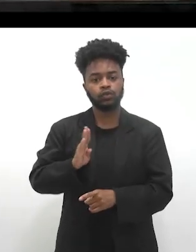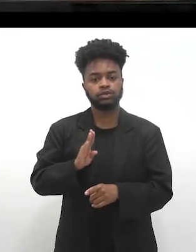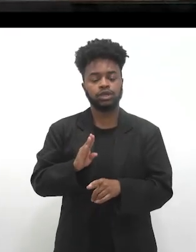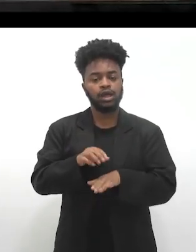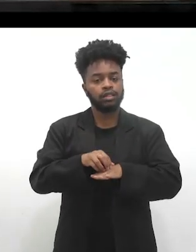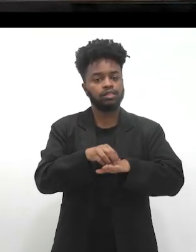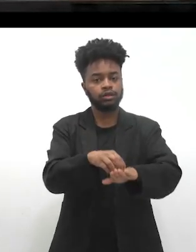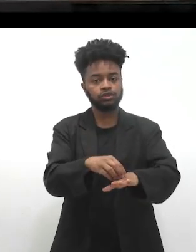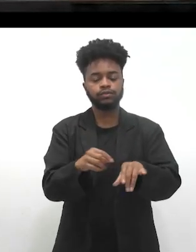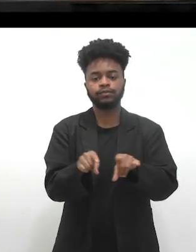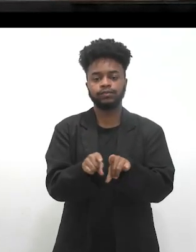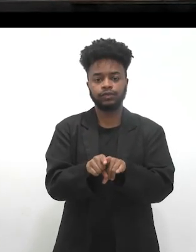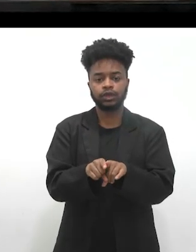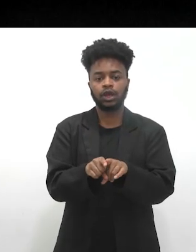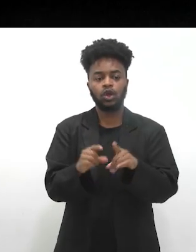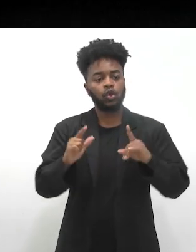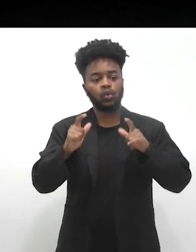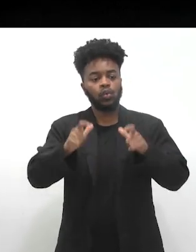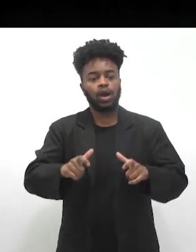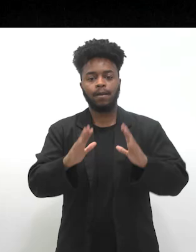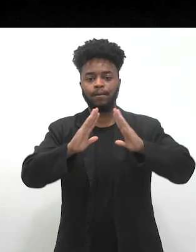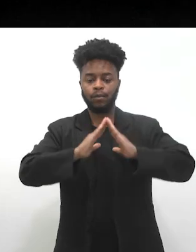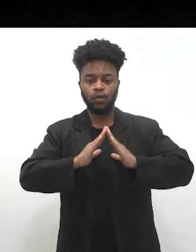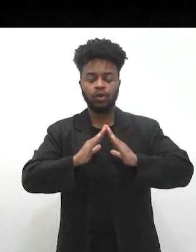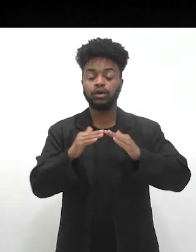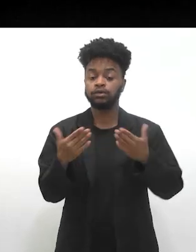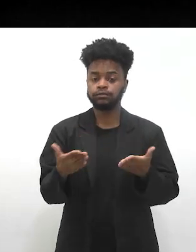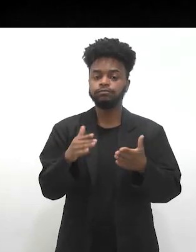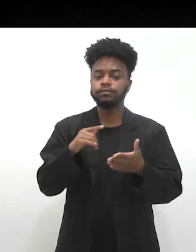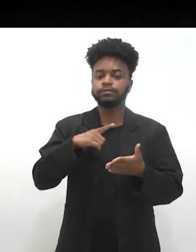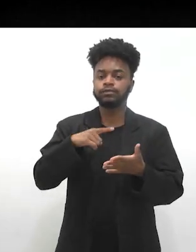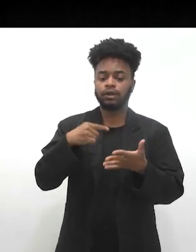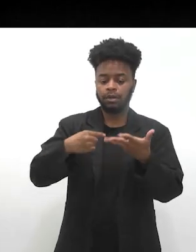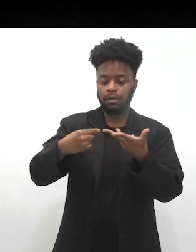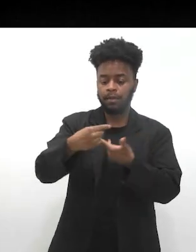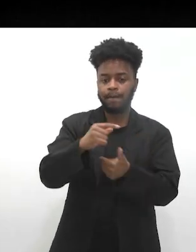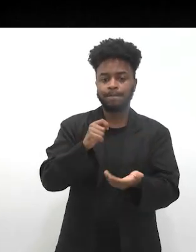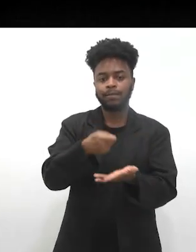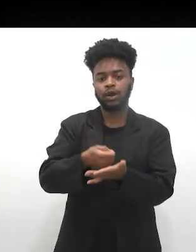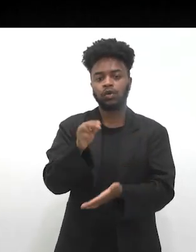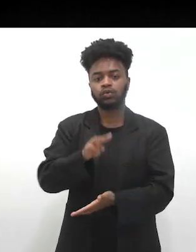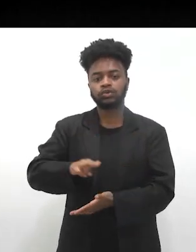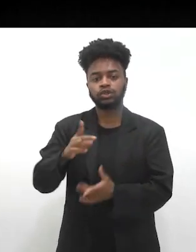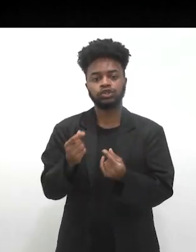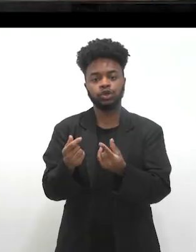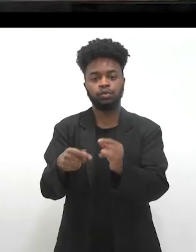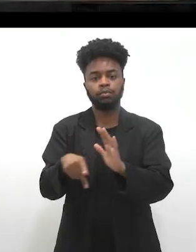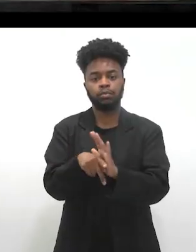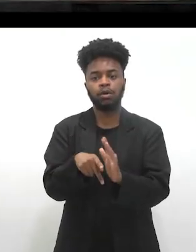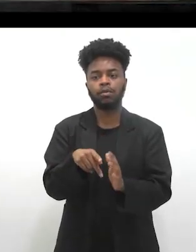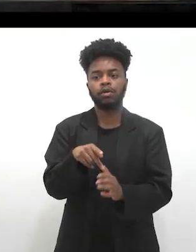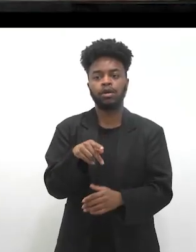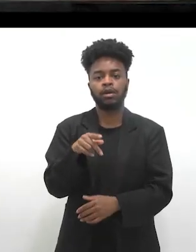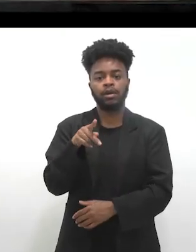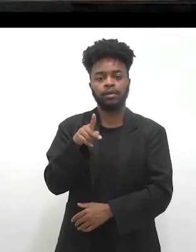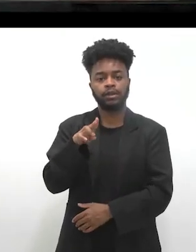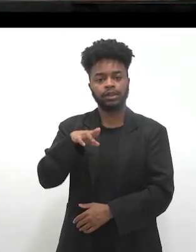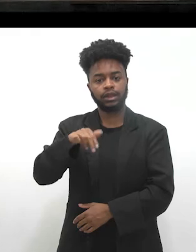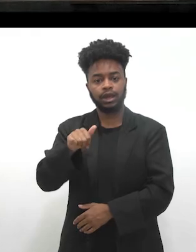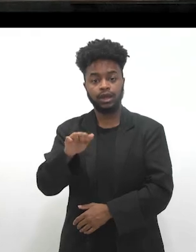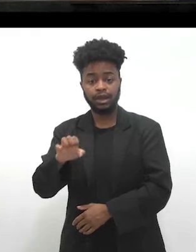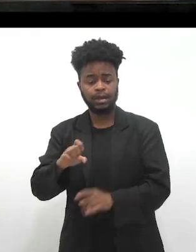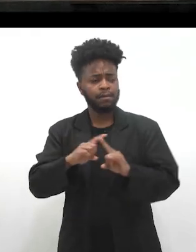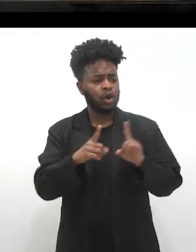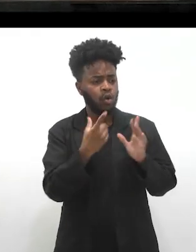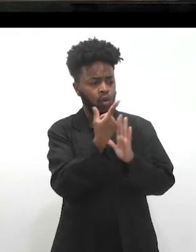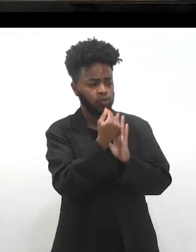de transporte, que é alojamento, tudo isso é pago com recurso do PNAES. Uma coisa que é incompreensível é que